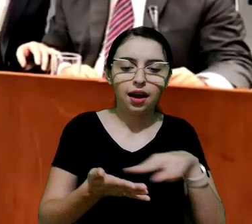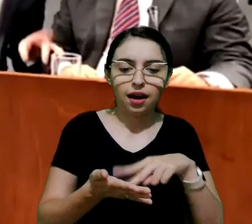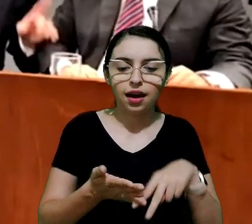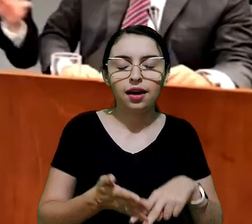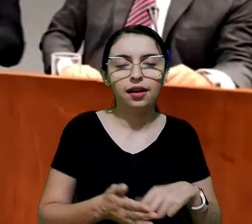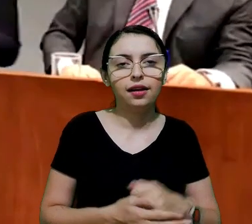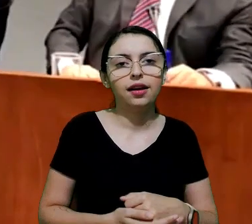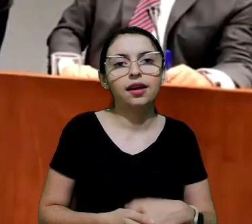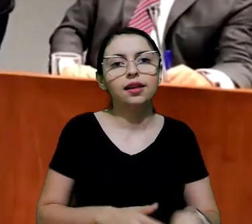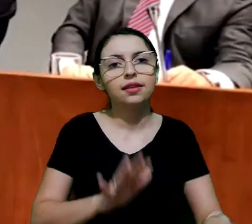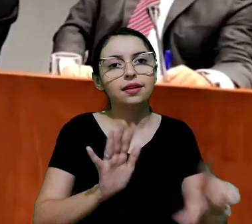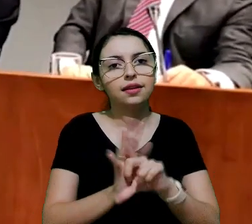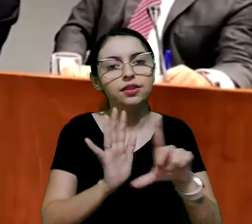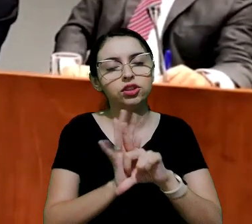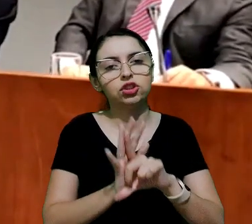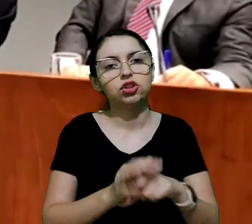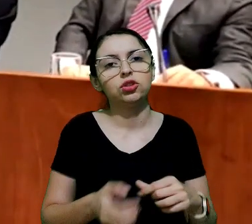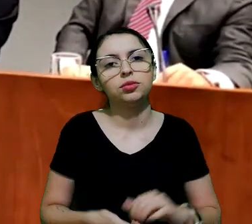legítima.